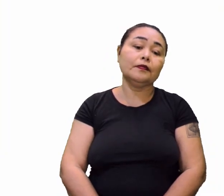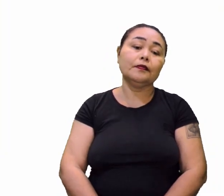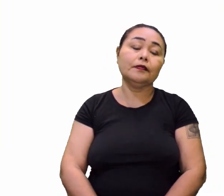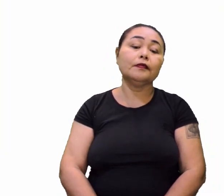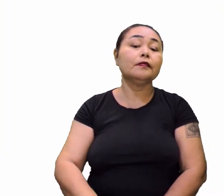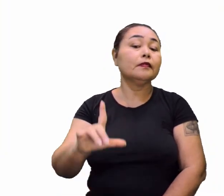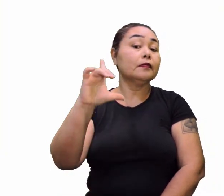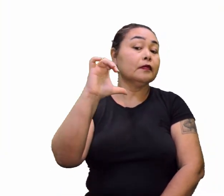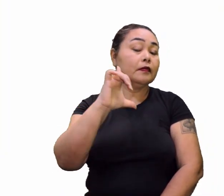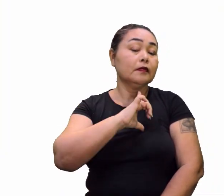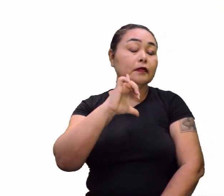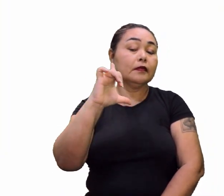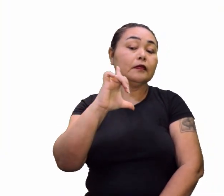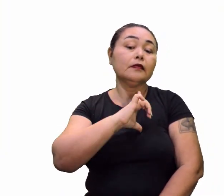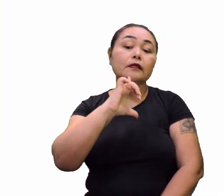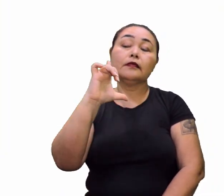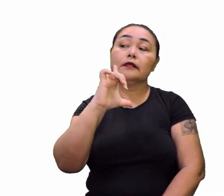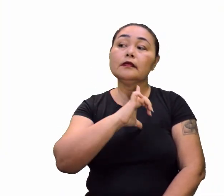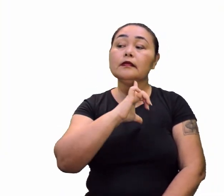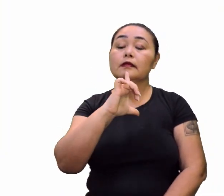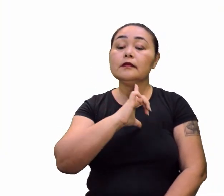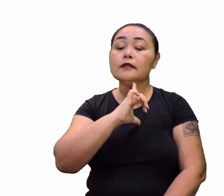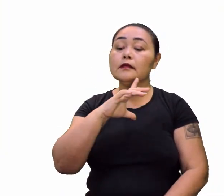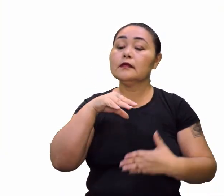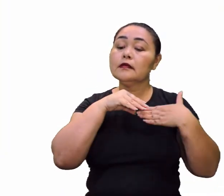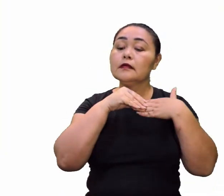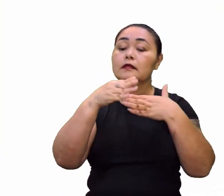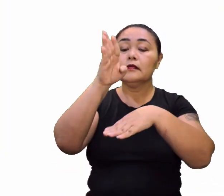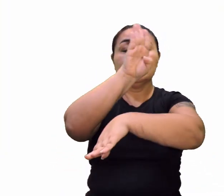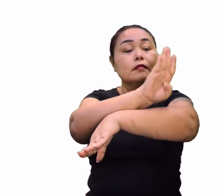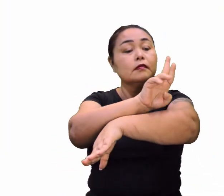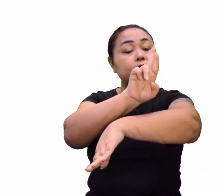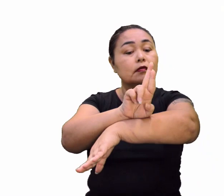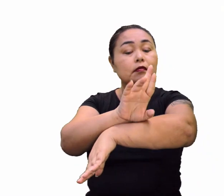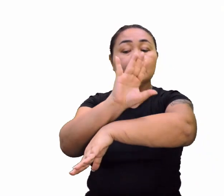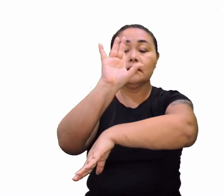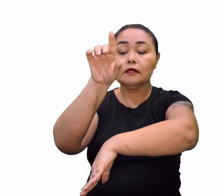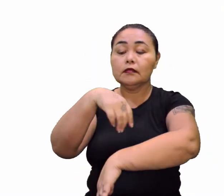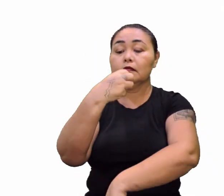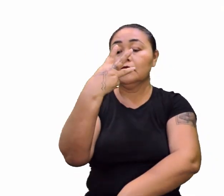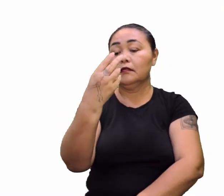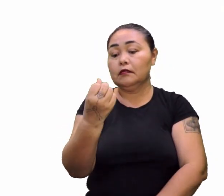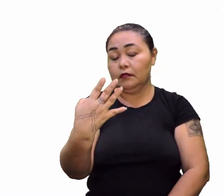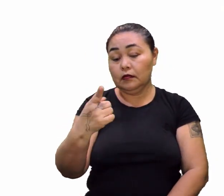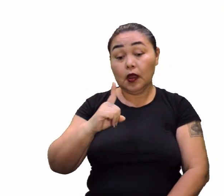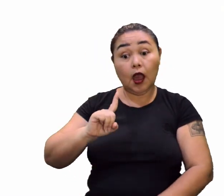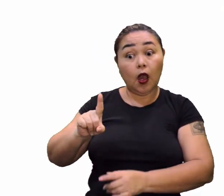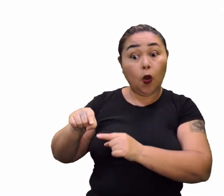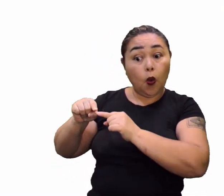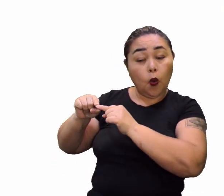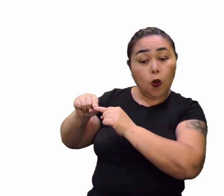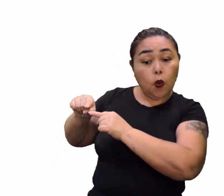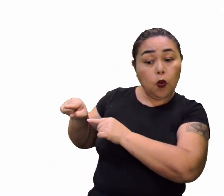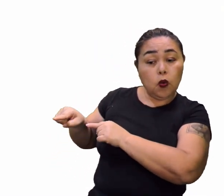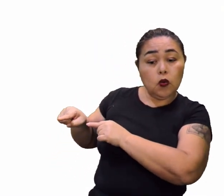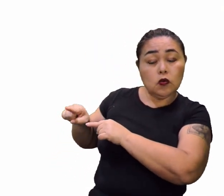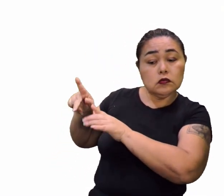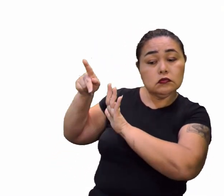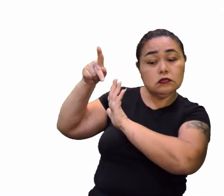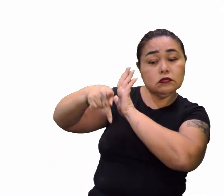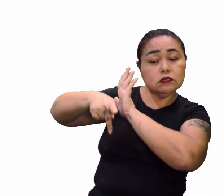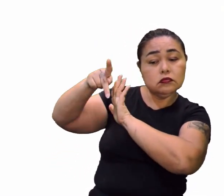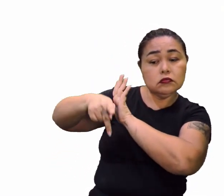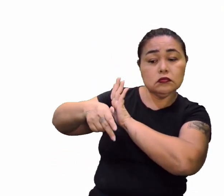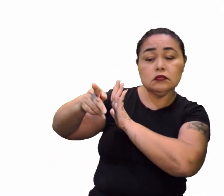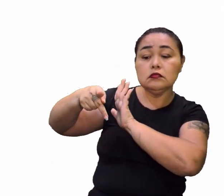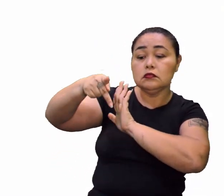E aí nós temos aí a... Trajeto da BR-364, né? Que ela é muito extensa, galera. Olha só, o projeto lá do